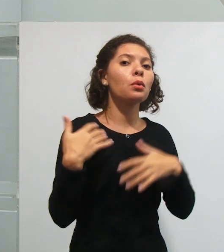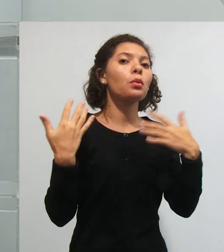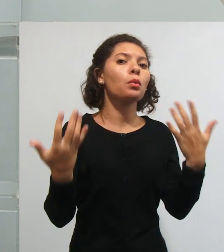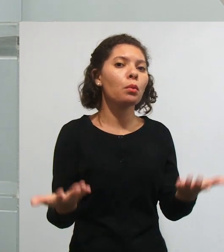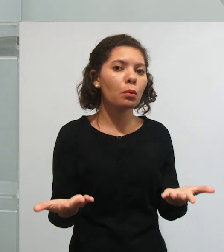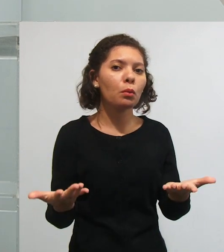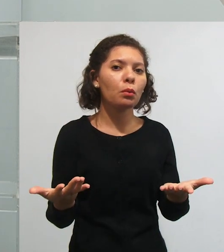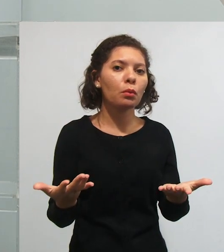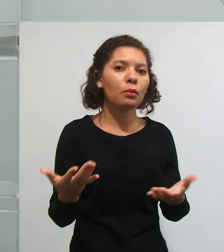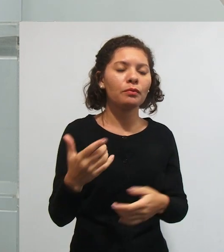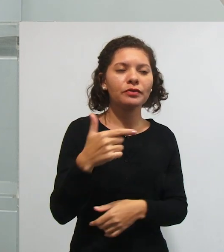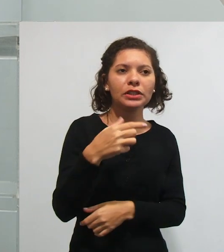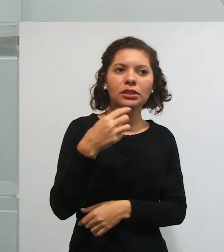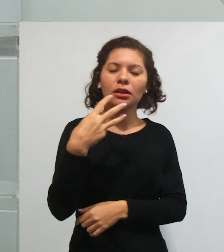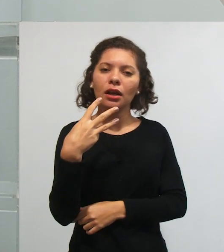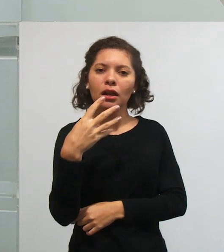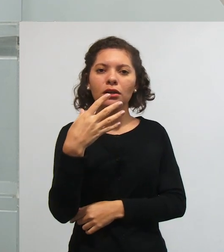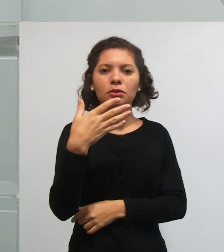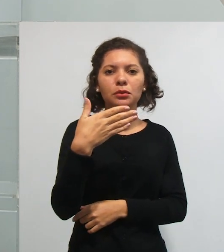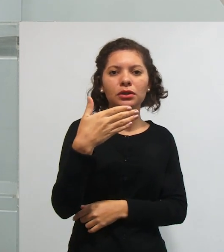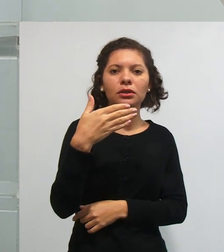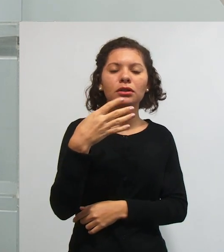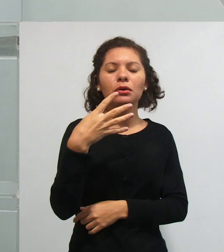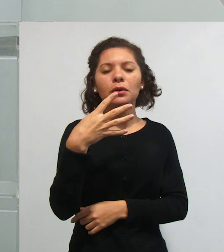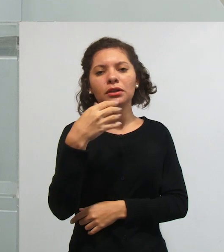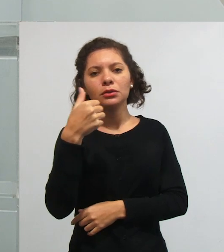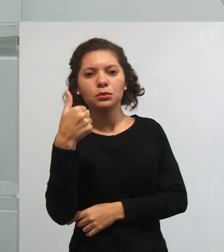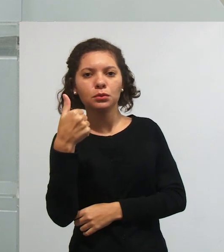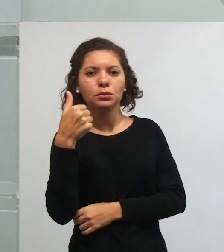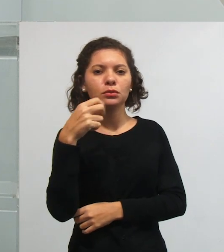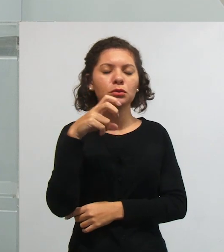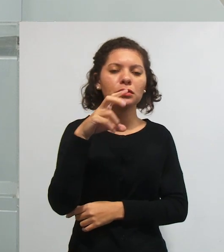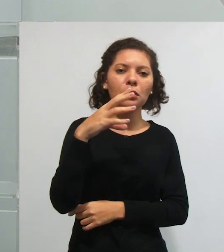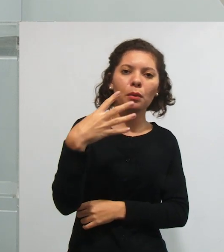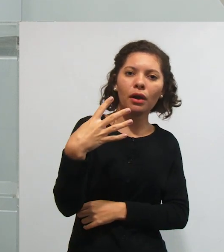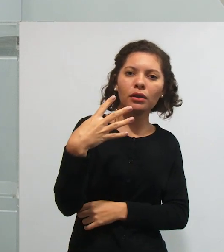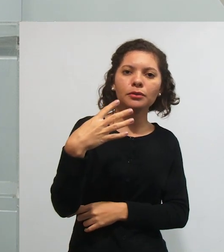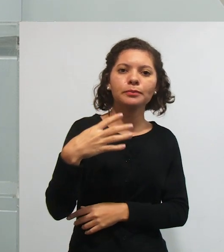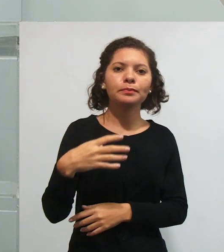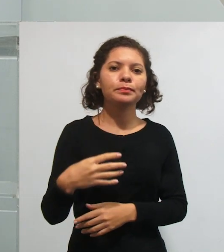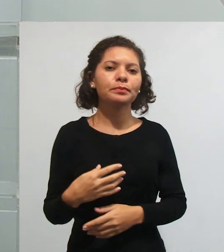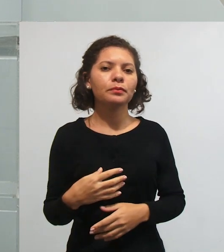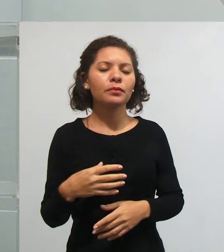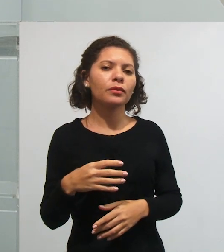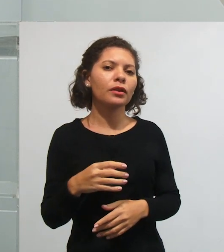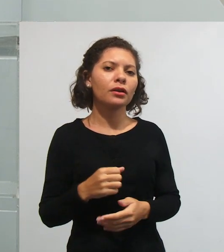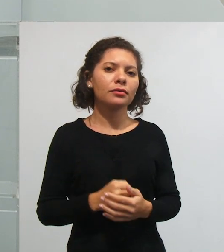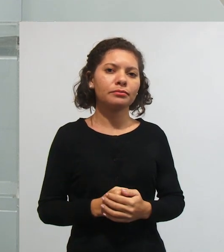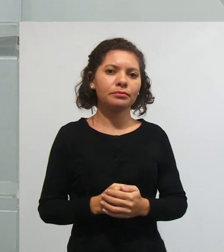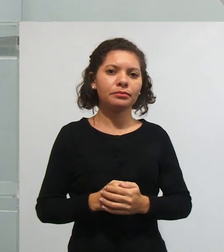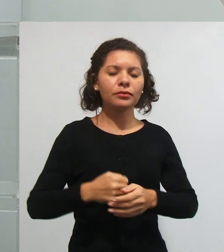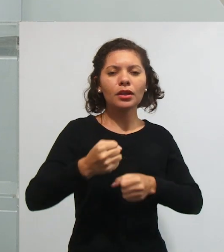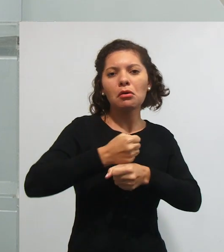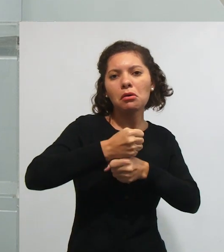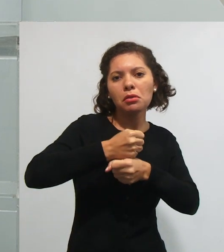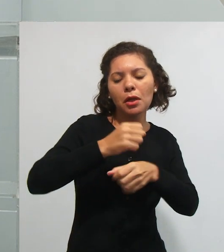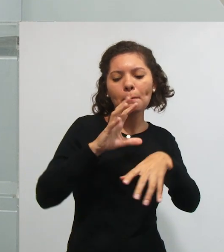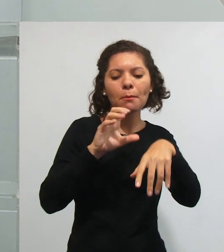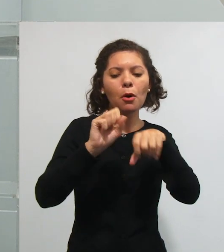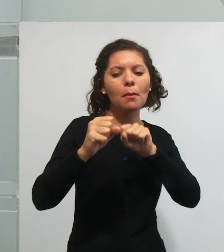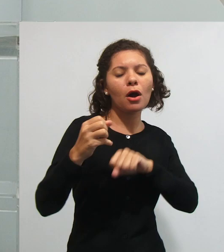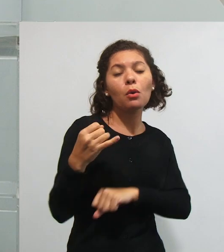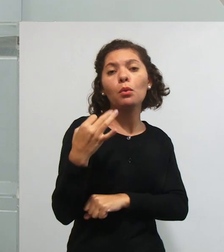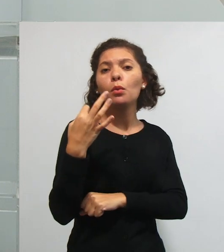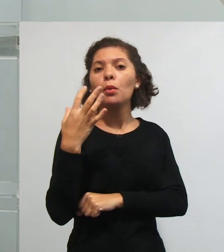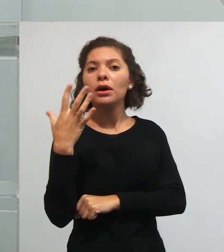41, 54. Há quanto tempo, quanto tempo de formação? 2 anos, 3 anos, 20 anos,